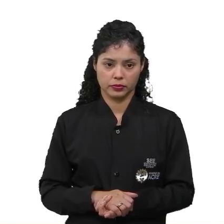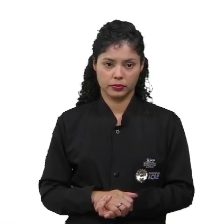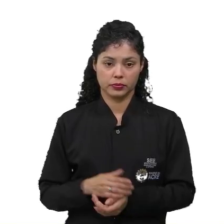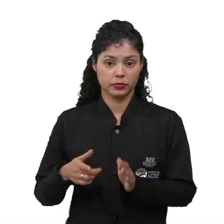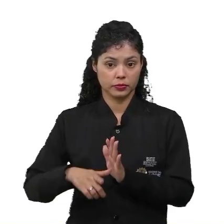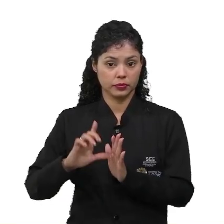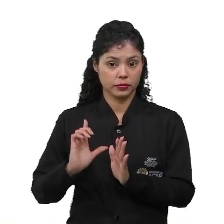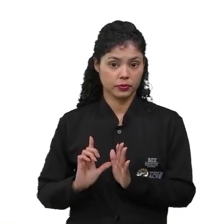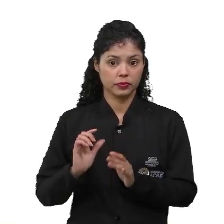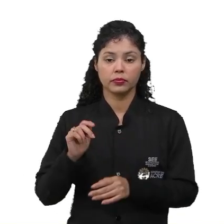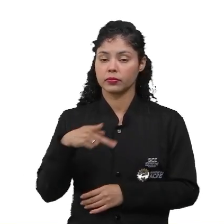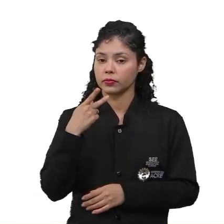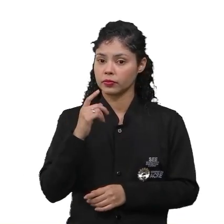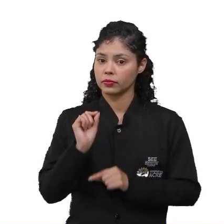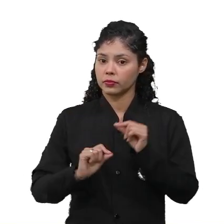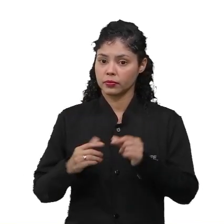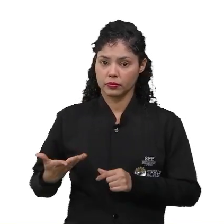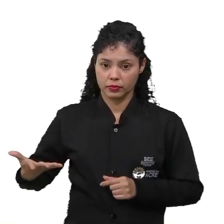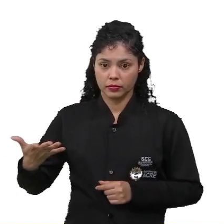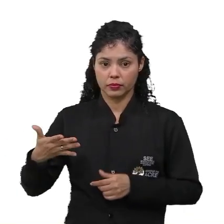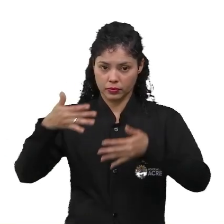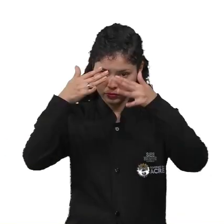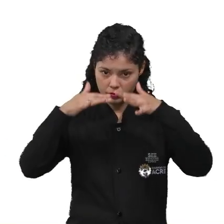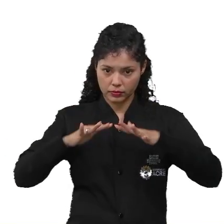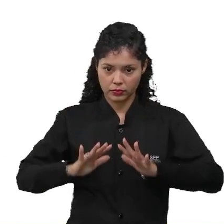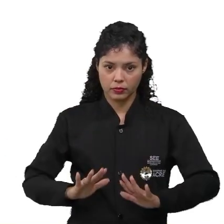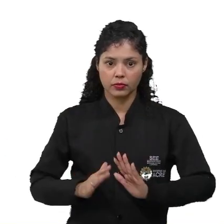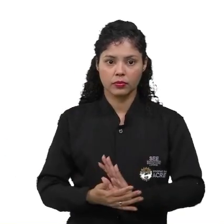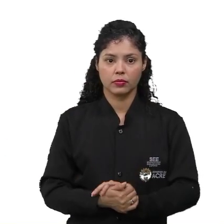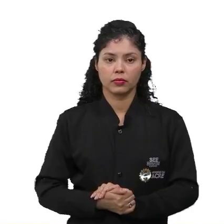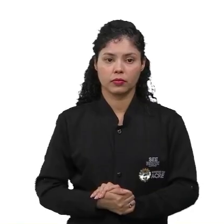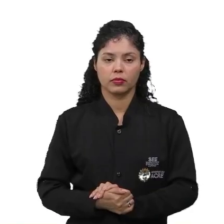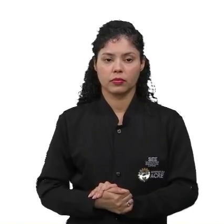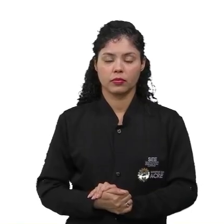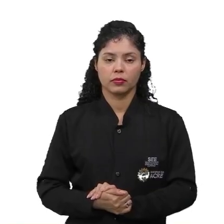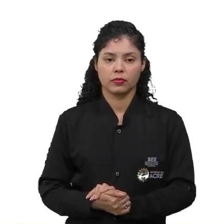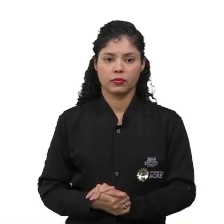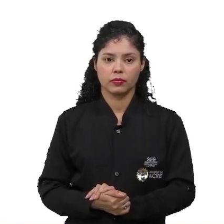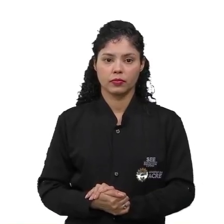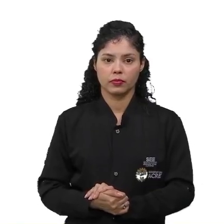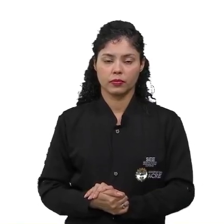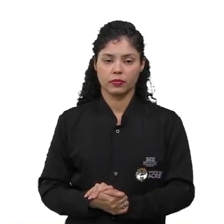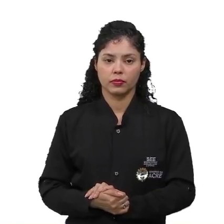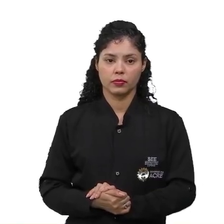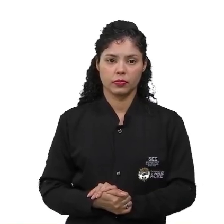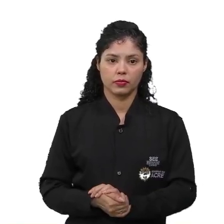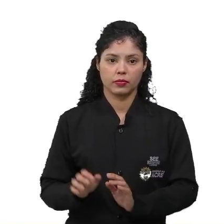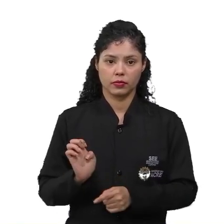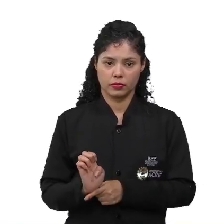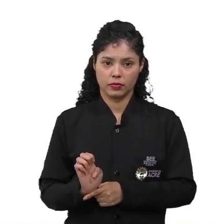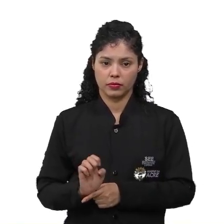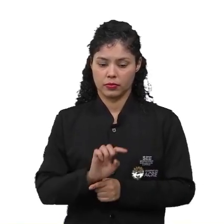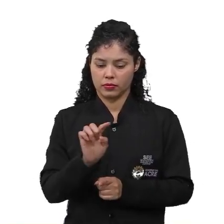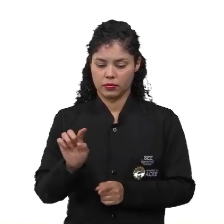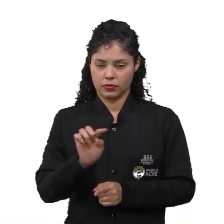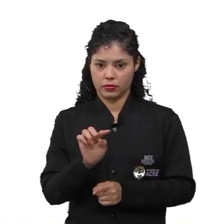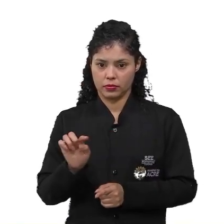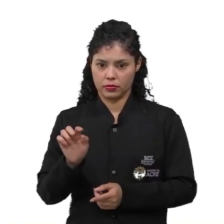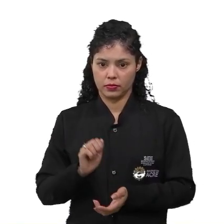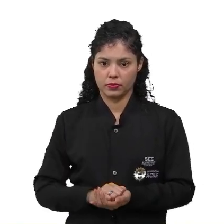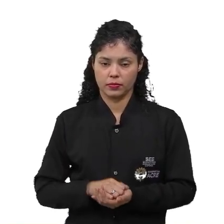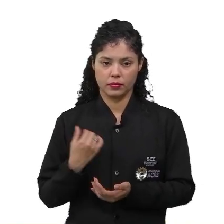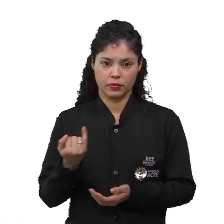Antes disso, eu gostaria de falar da base natural. Desculpa, eu vou falar um pouquinho da base natural, que é a base E. Essa base é